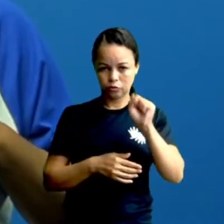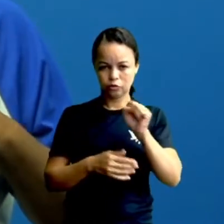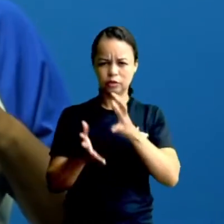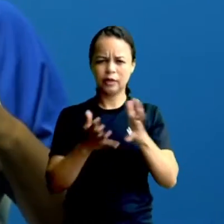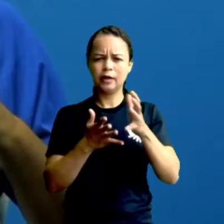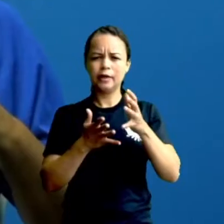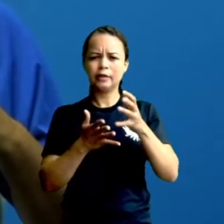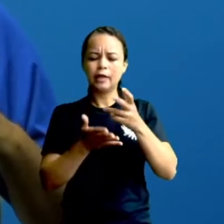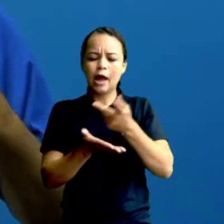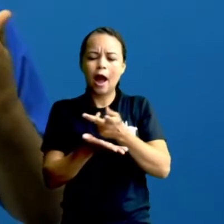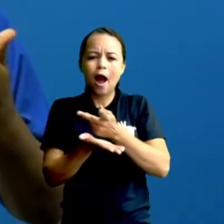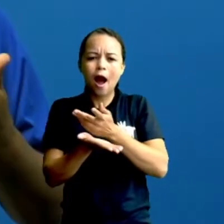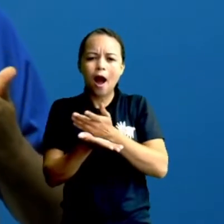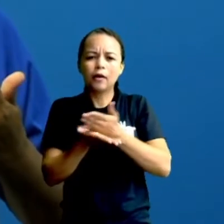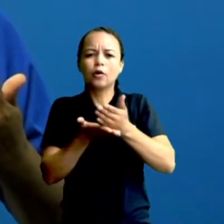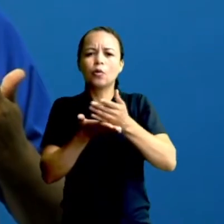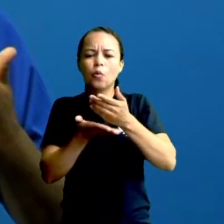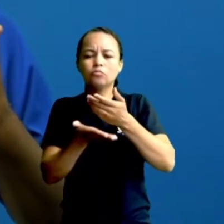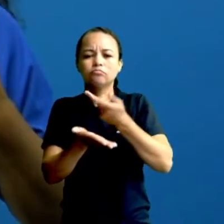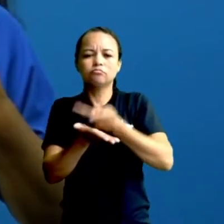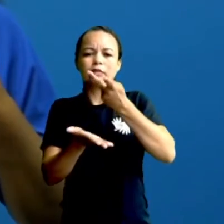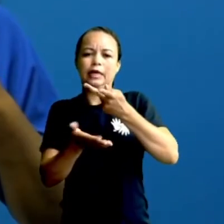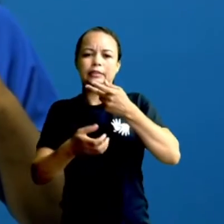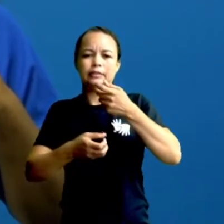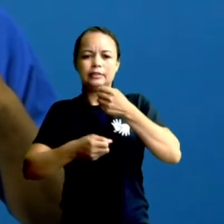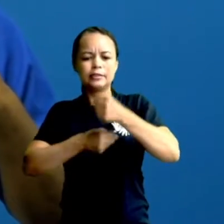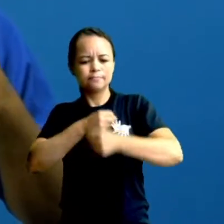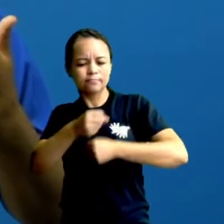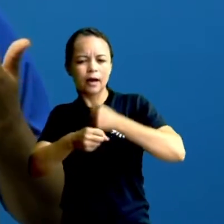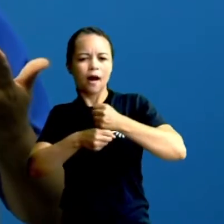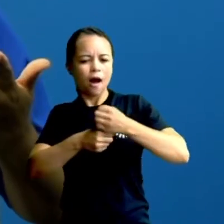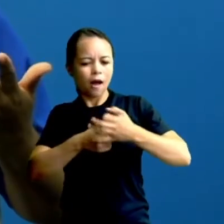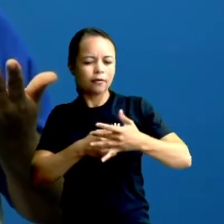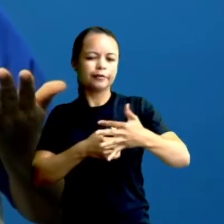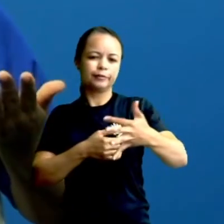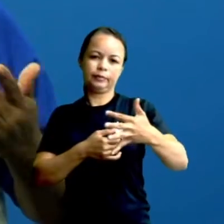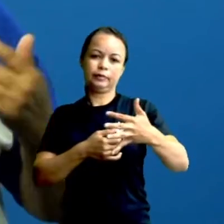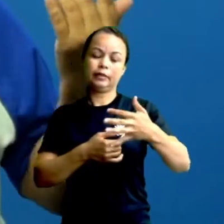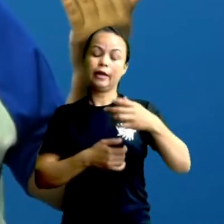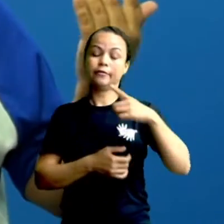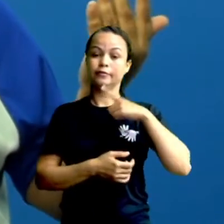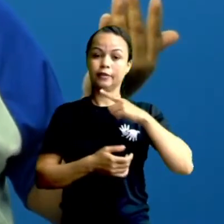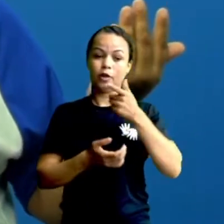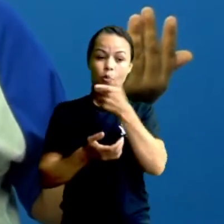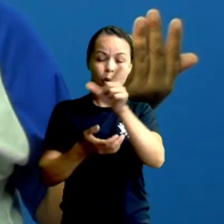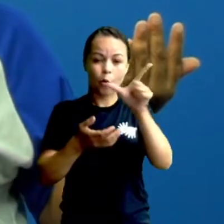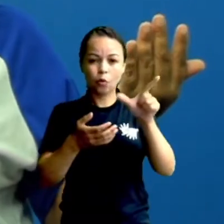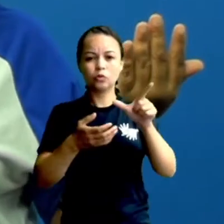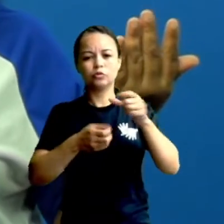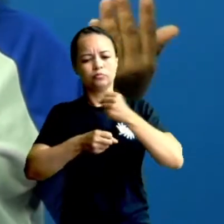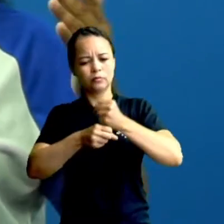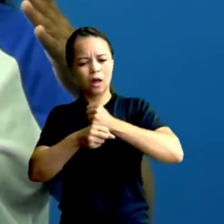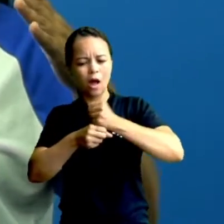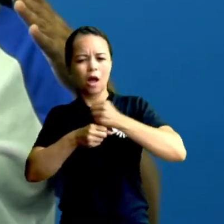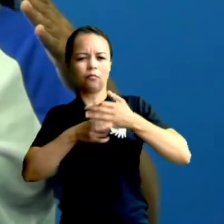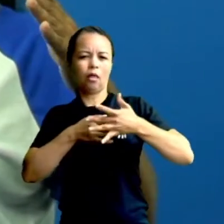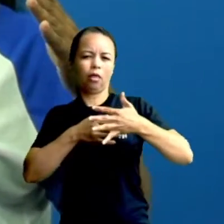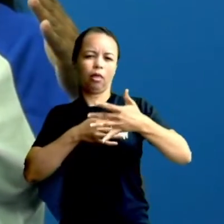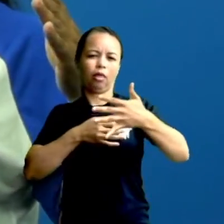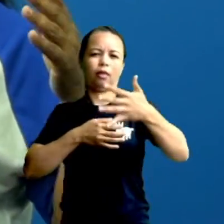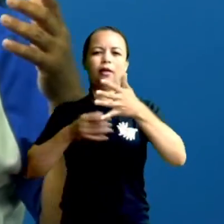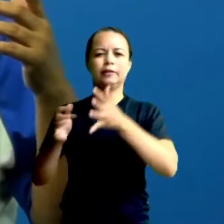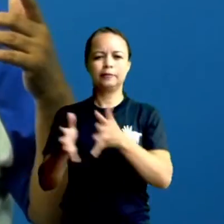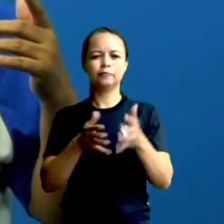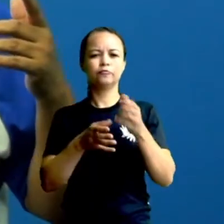acontecem anualmente e tem outros que duram anos e anos, né? Por exemplo, o cometa Halley, ele